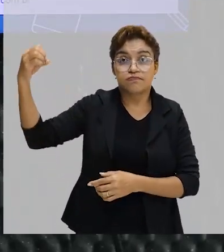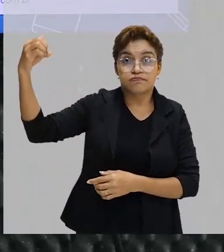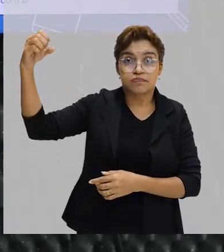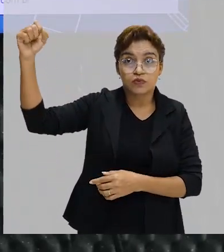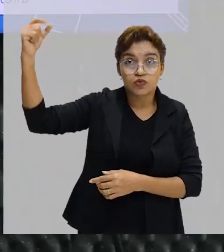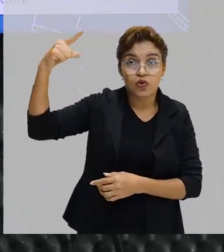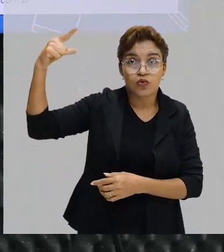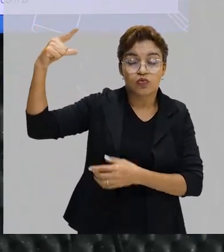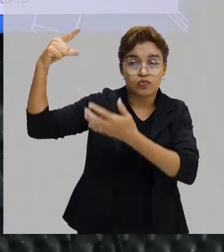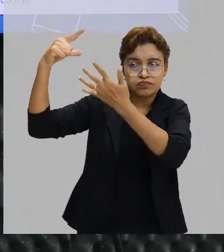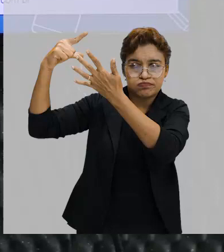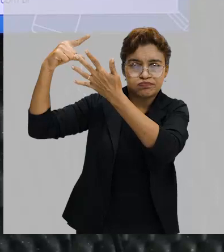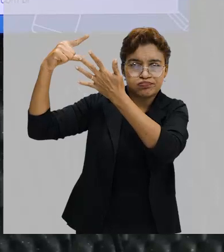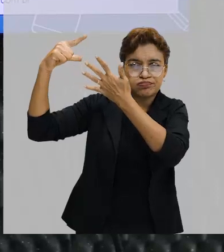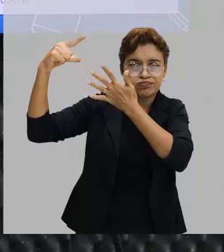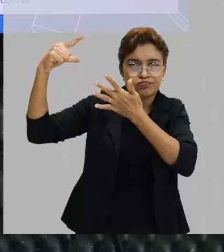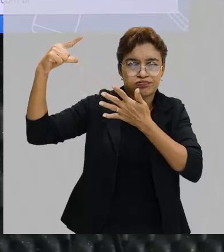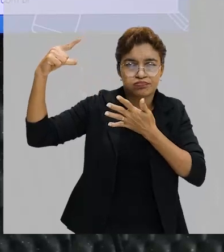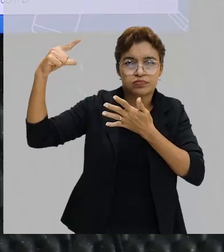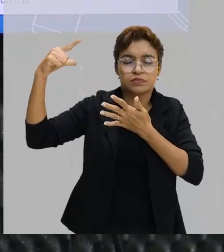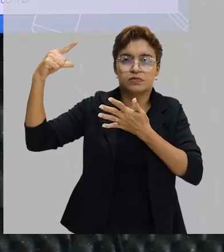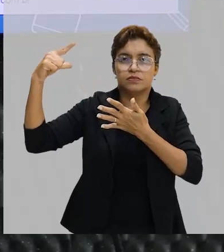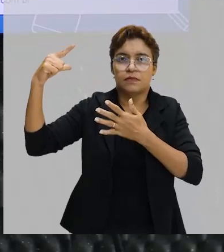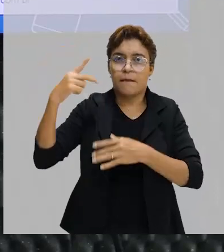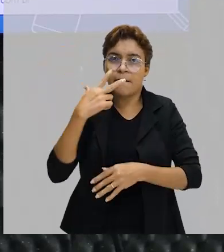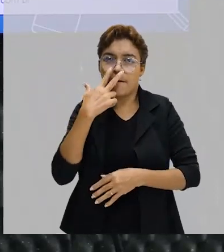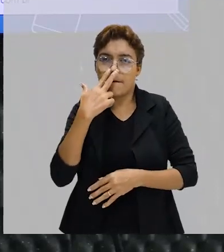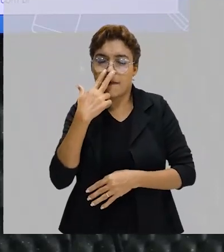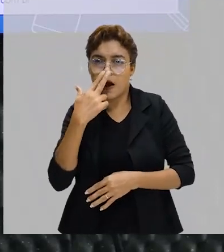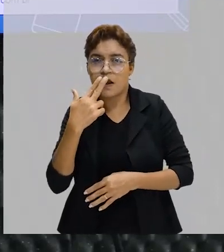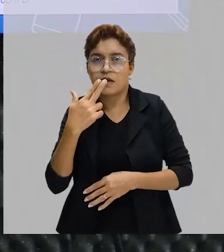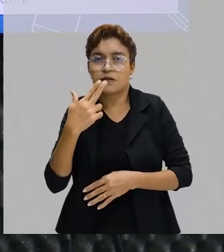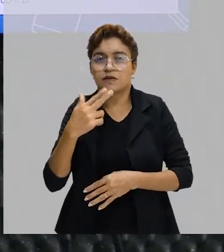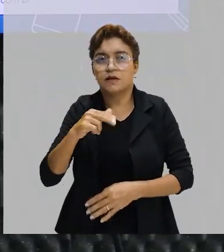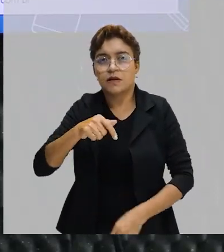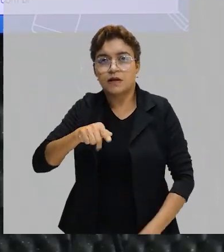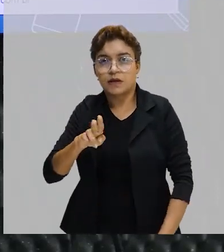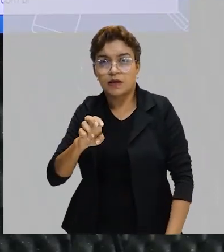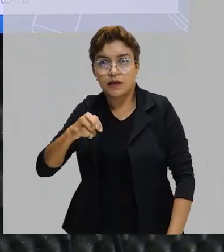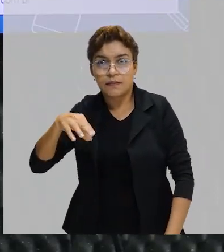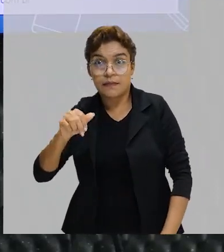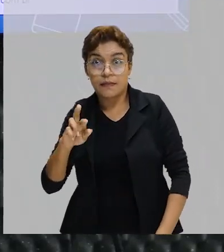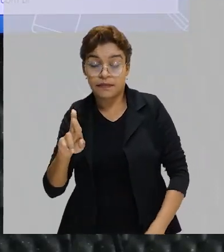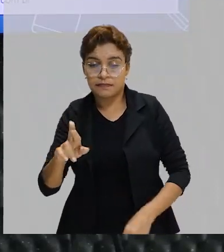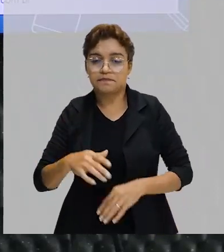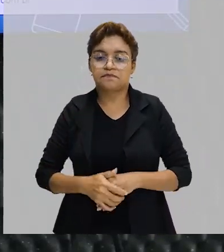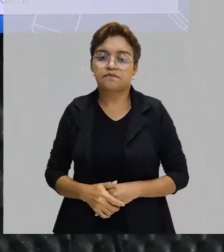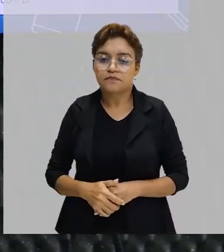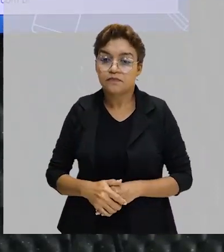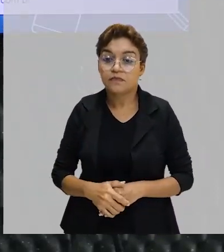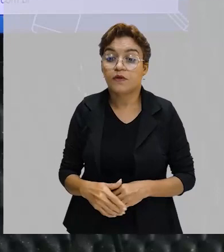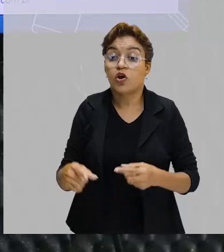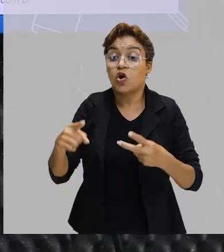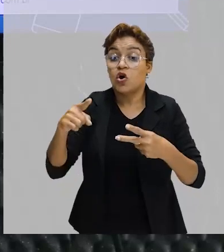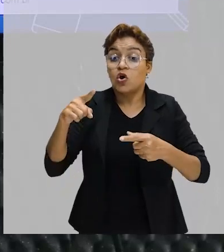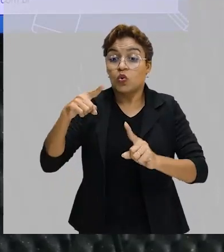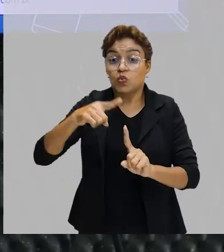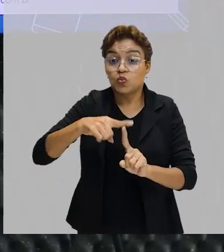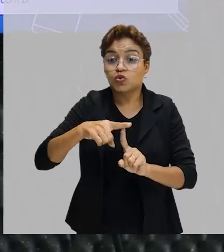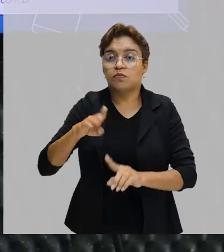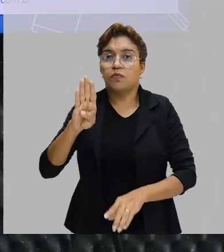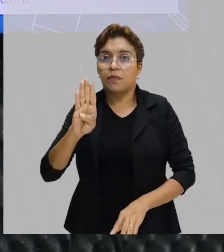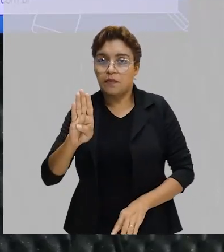raios ultravioletas tipo B. O tipo A penetra em camadas mais profundas,